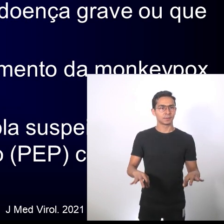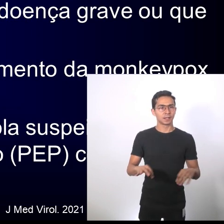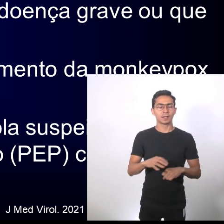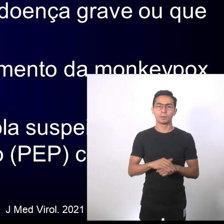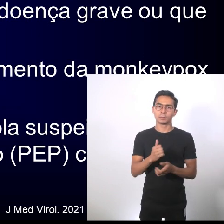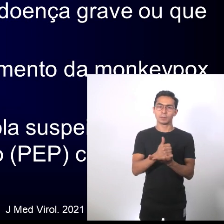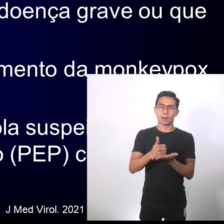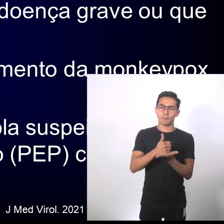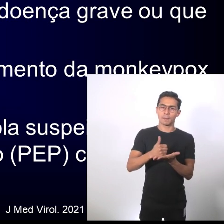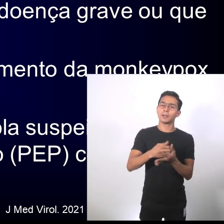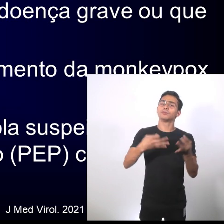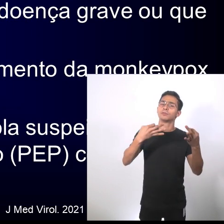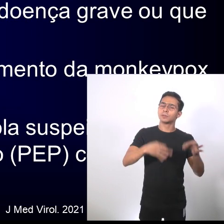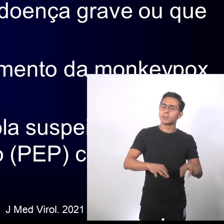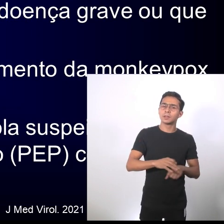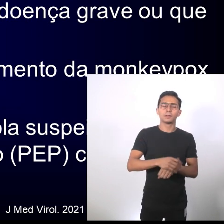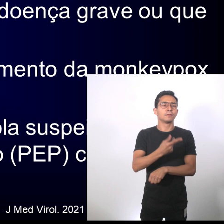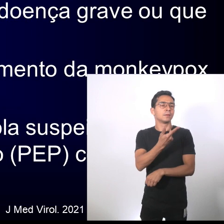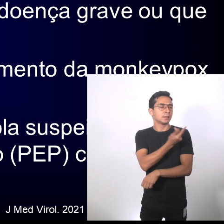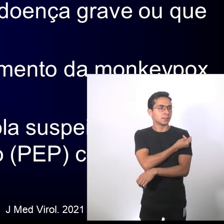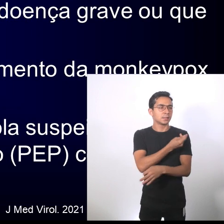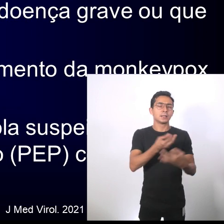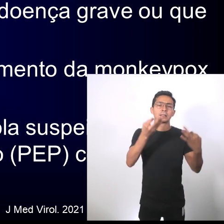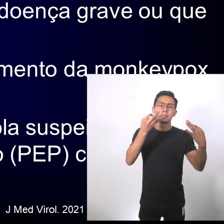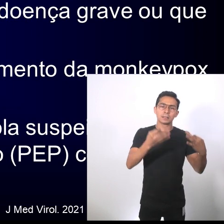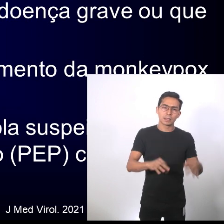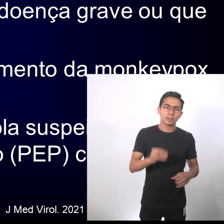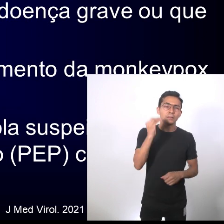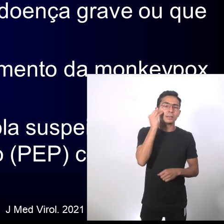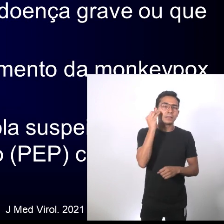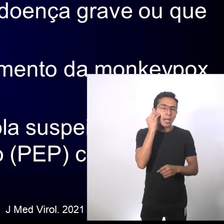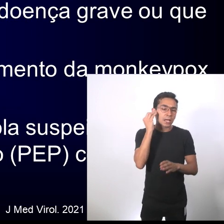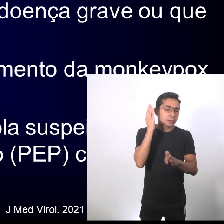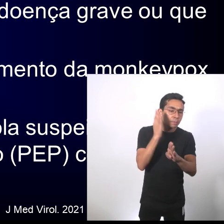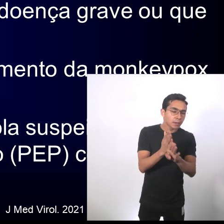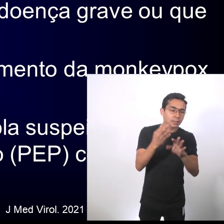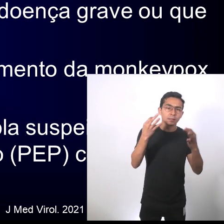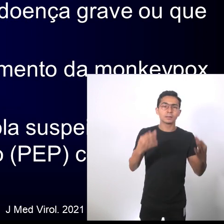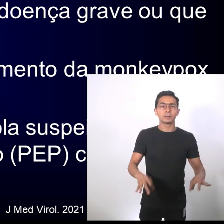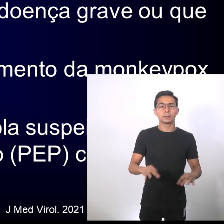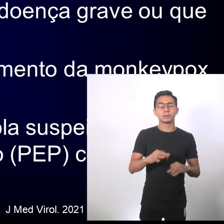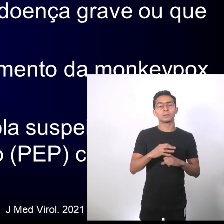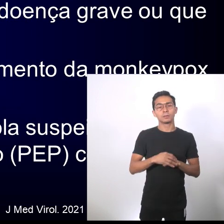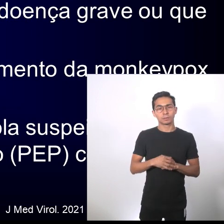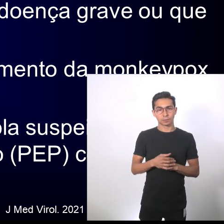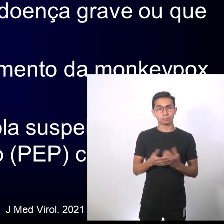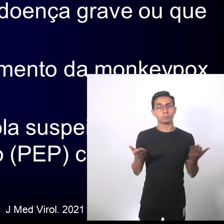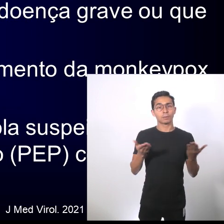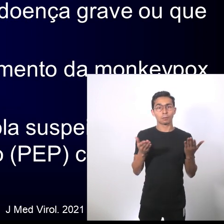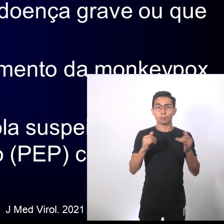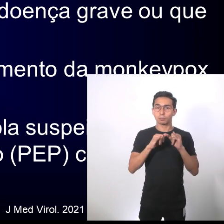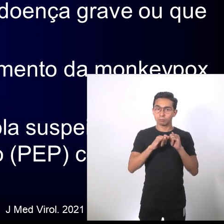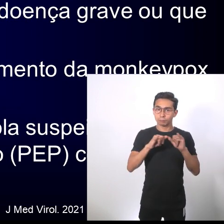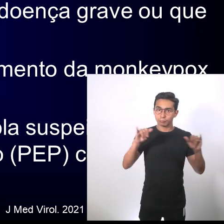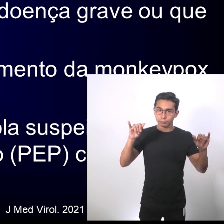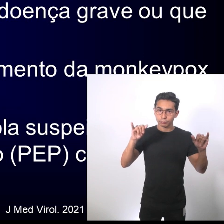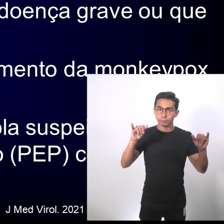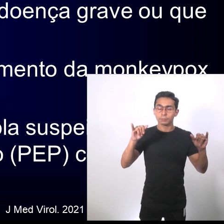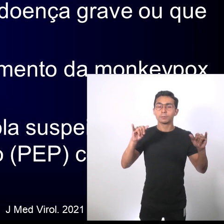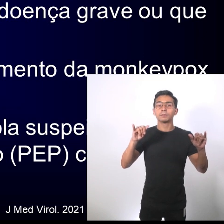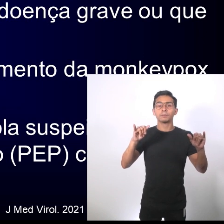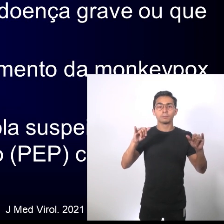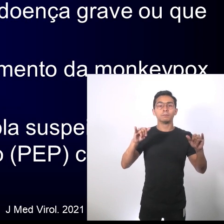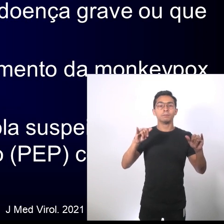de medicamentos, de vacinas, de testes diagnósticos, e nesse momento eu faço aqui uma menção de reconhecimento, né,